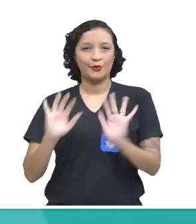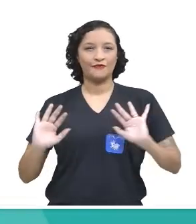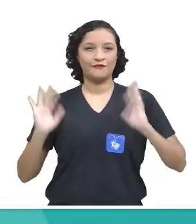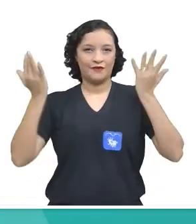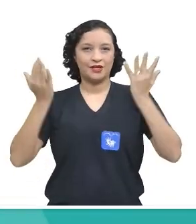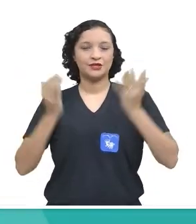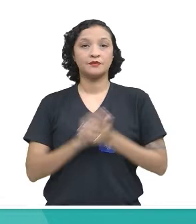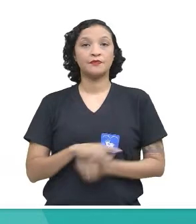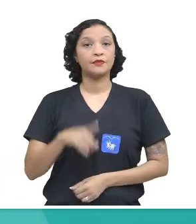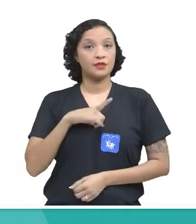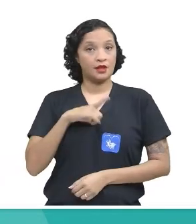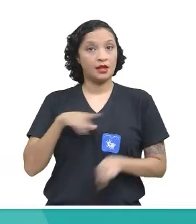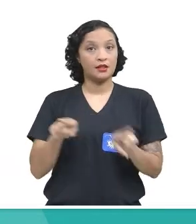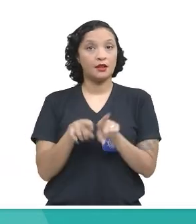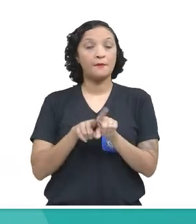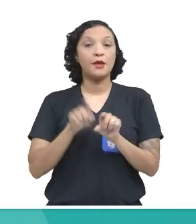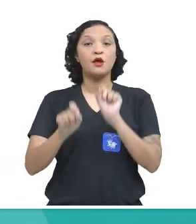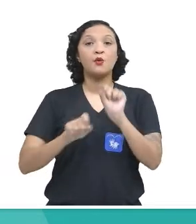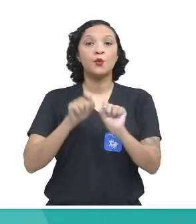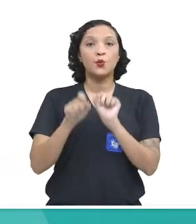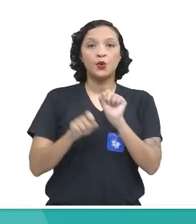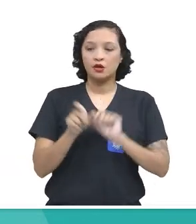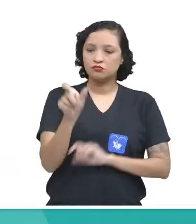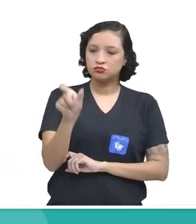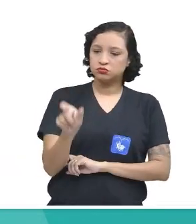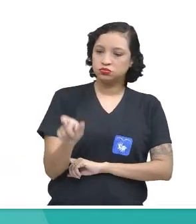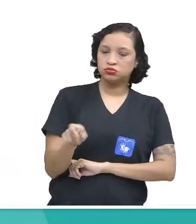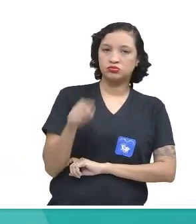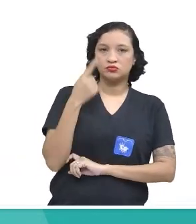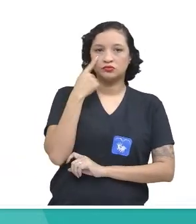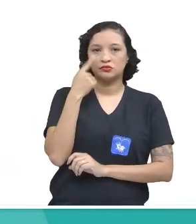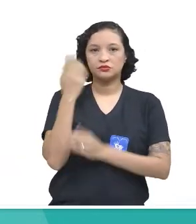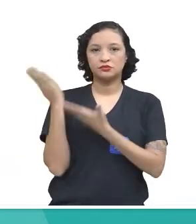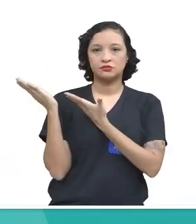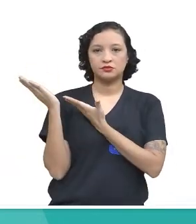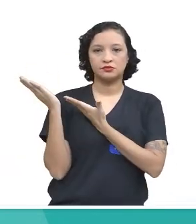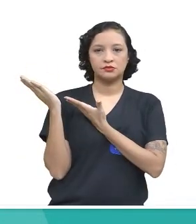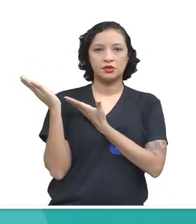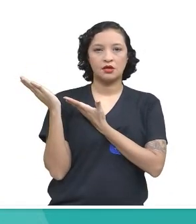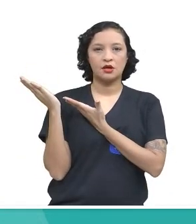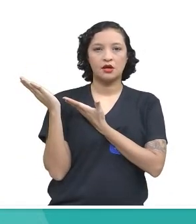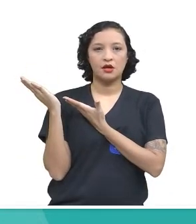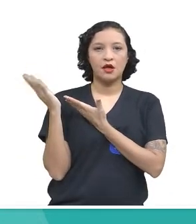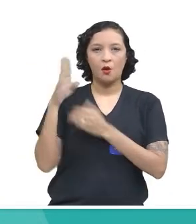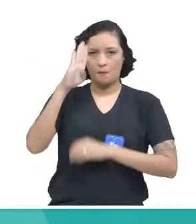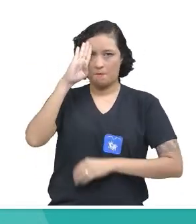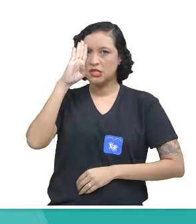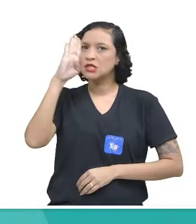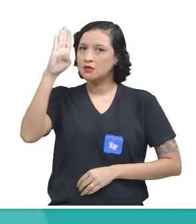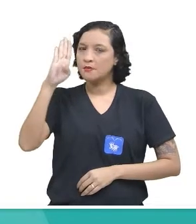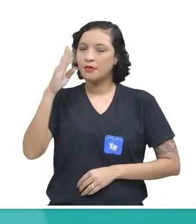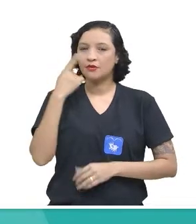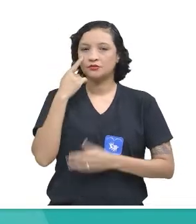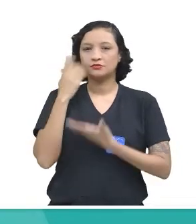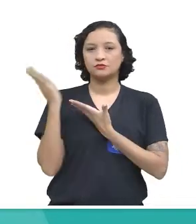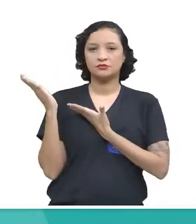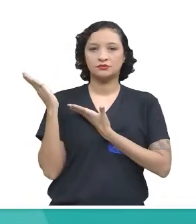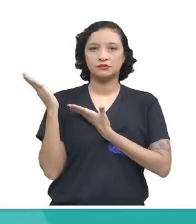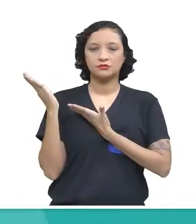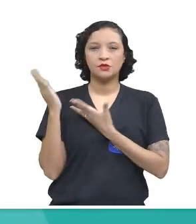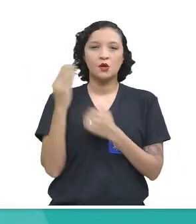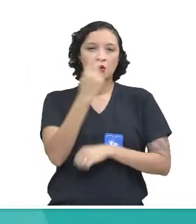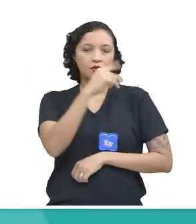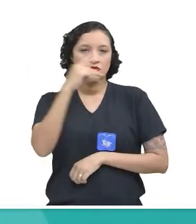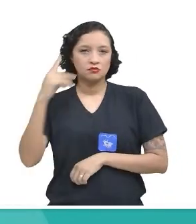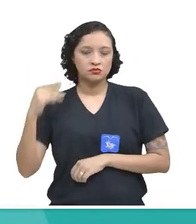muito interessante também, que é um personagem, eu até caracterizo ele como um dos principais, que é o pajé, que é o grande responsável